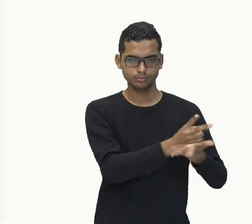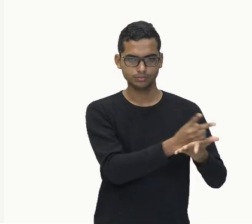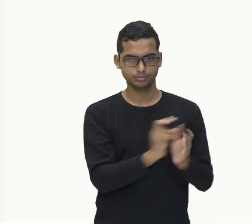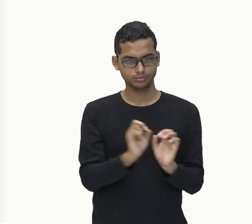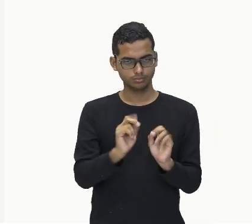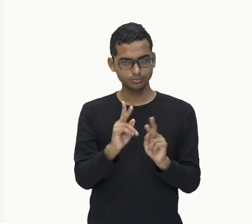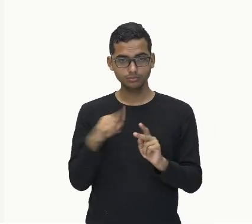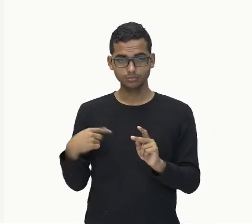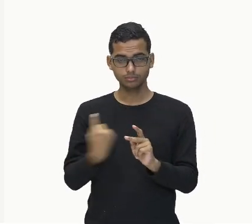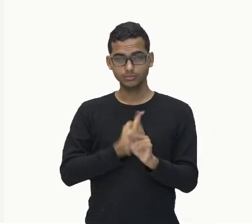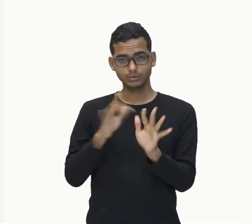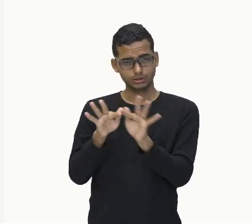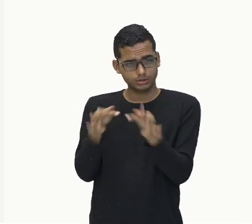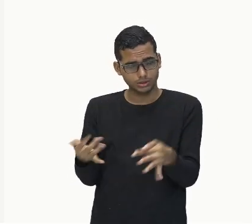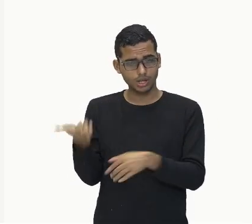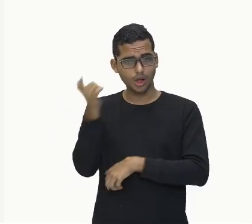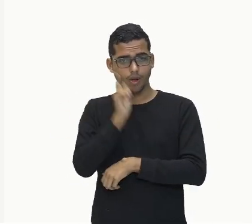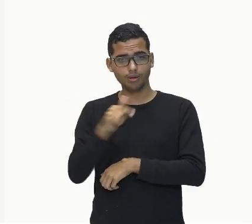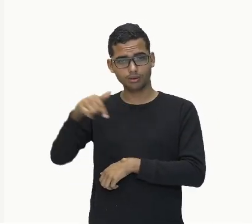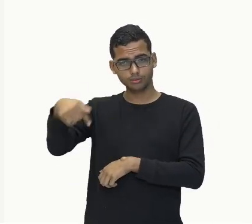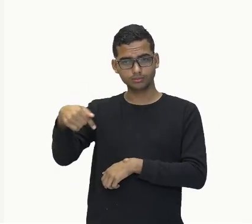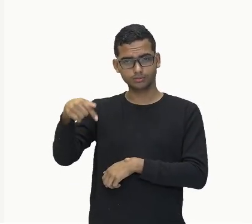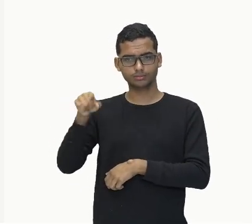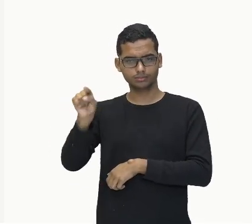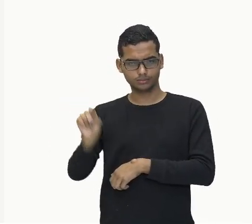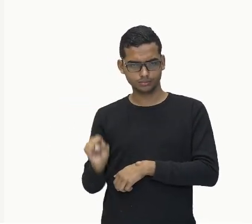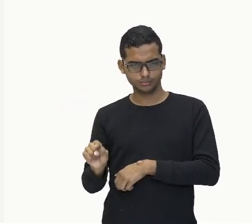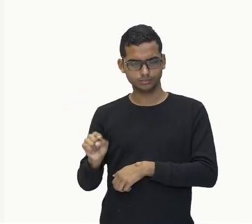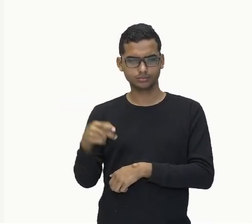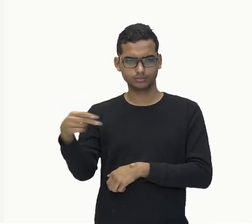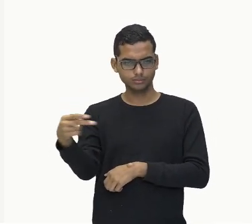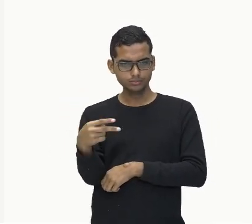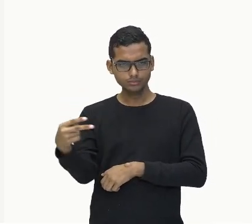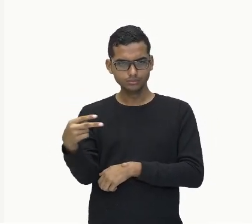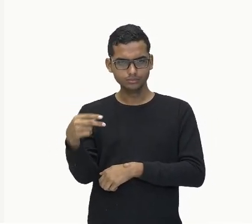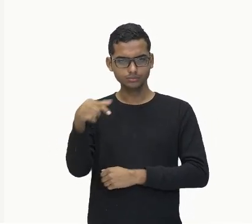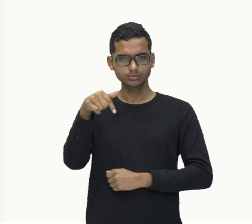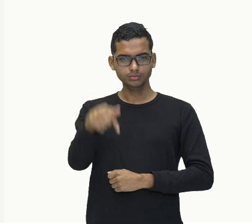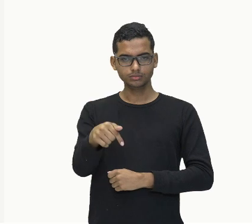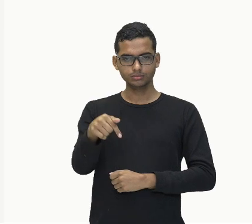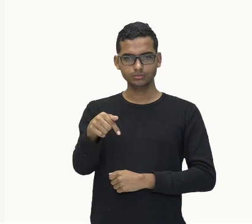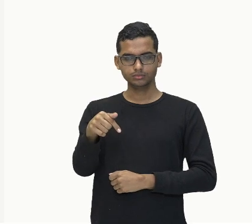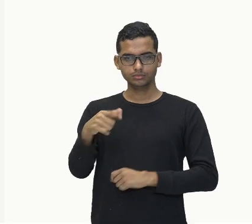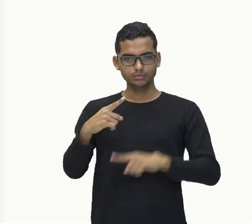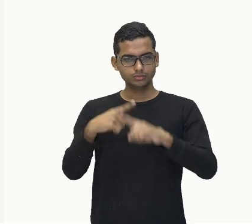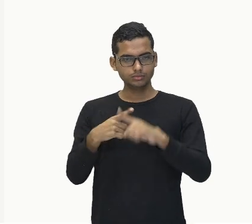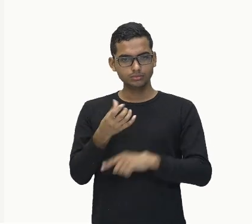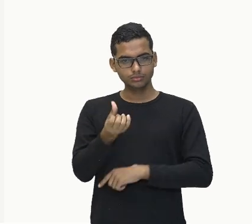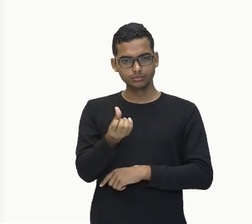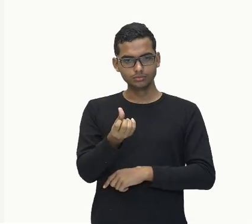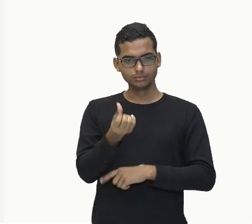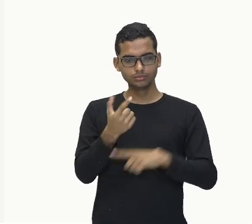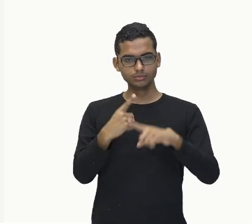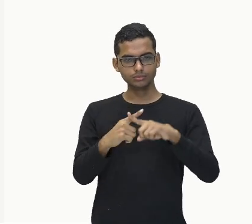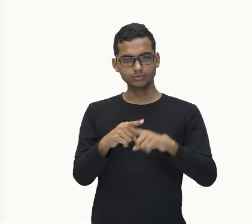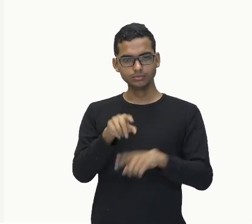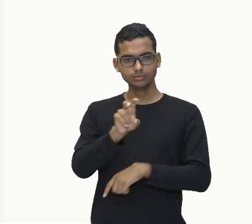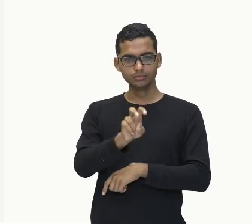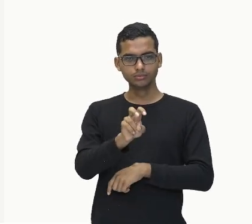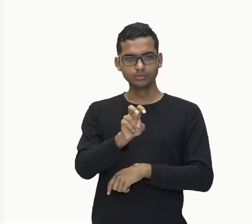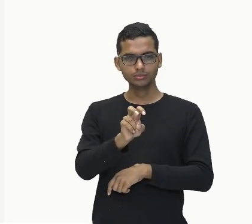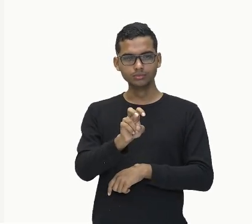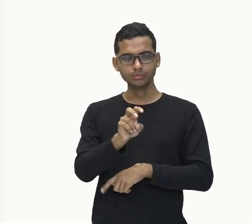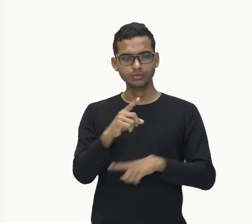gente simplificou ali o 7 fatorial como 7 vezes 6 vezes